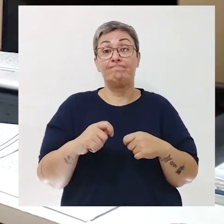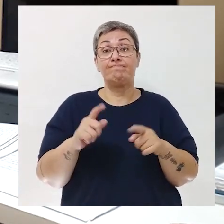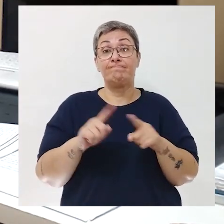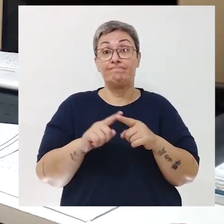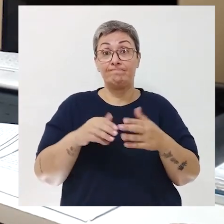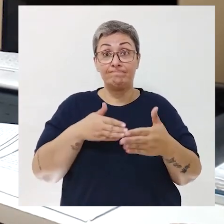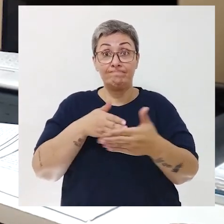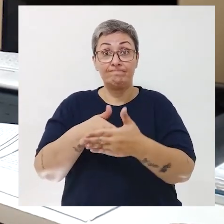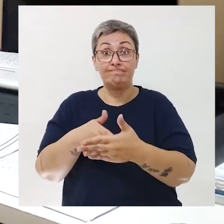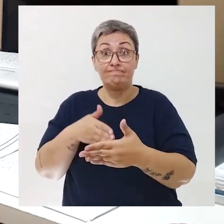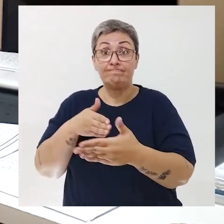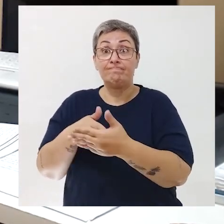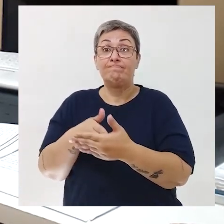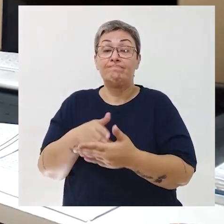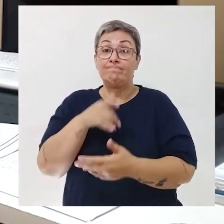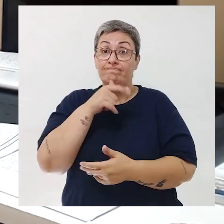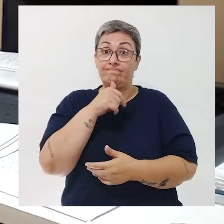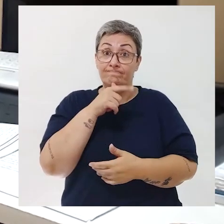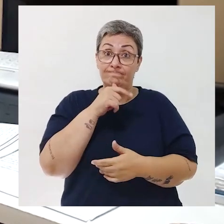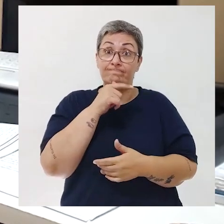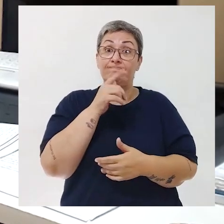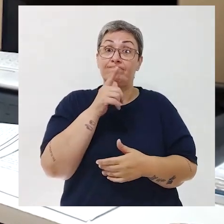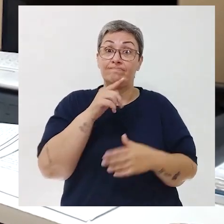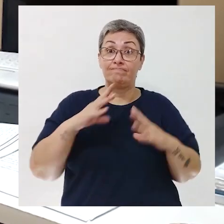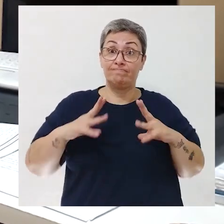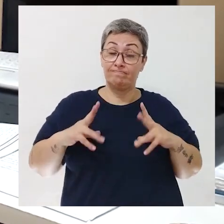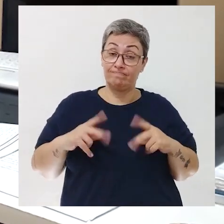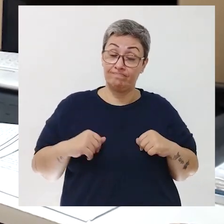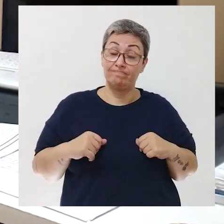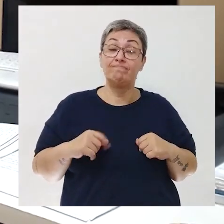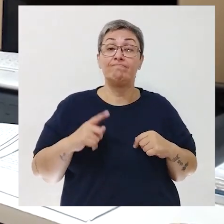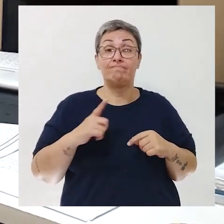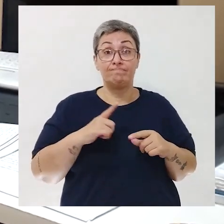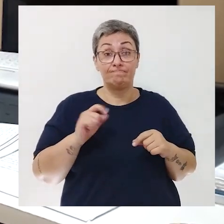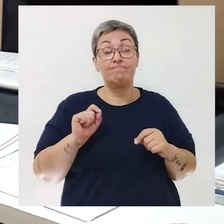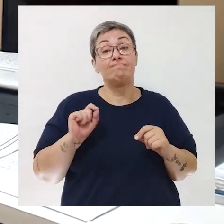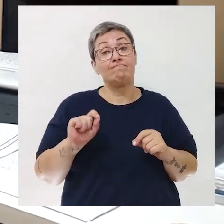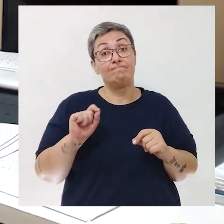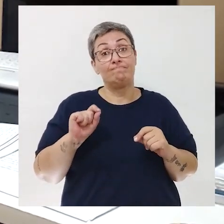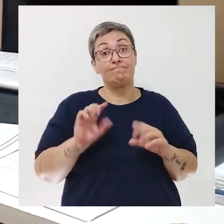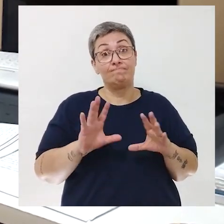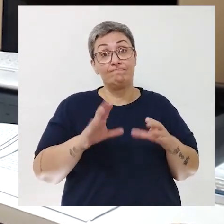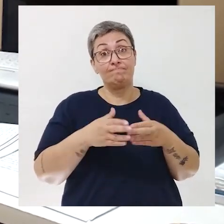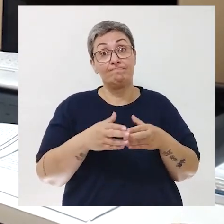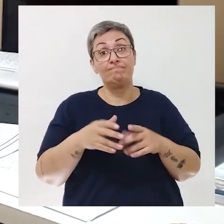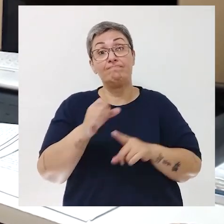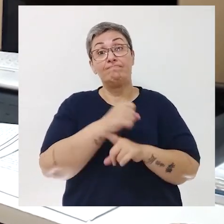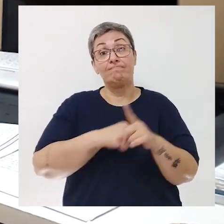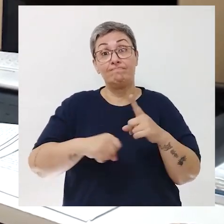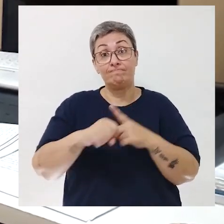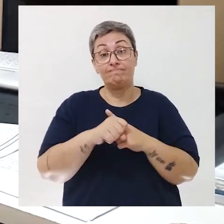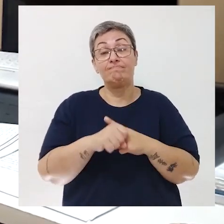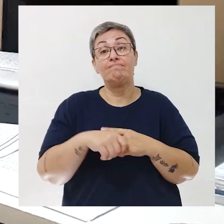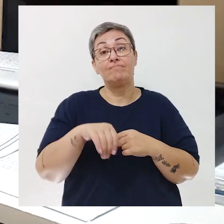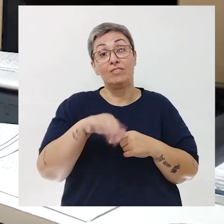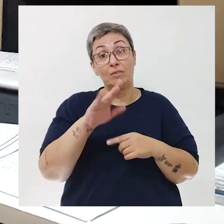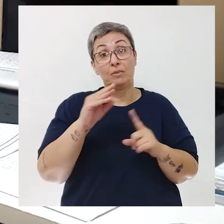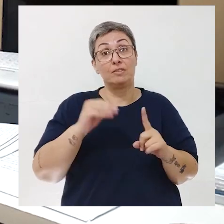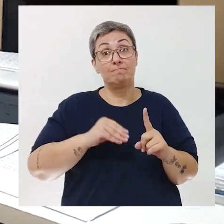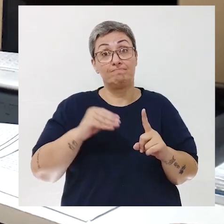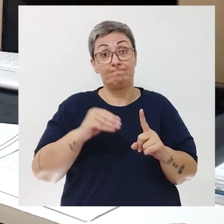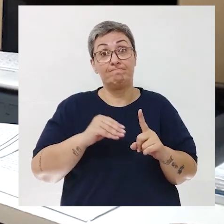com limitado acesso à água tratada, tornam grupos sociais